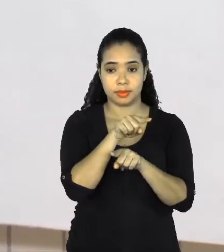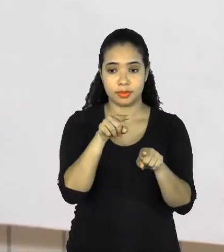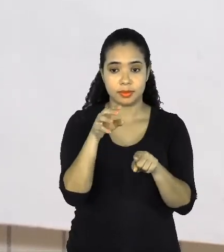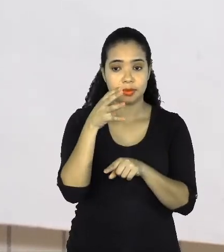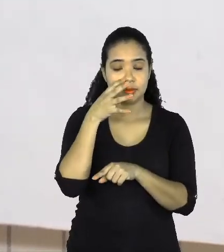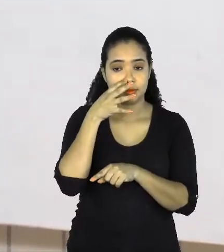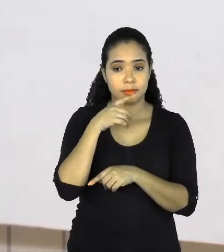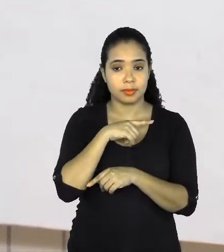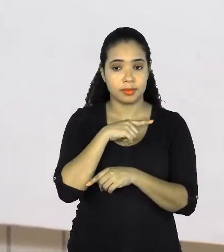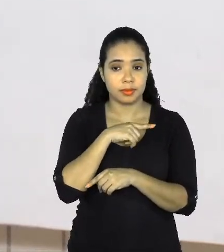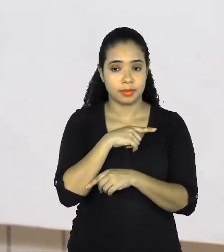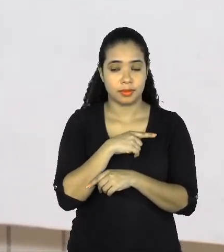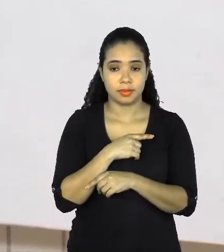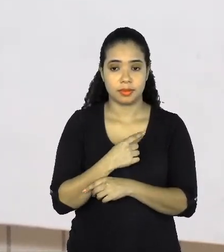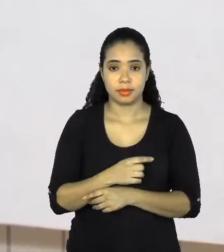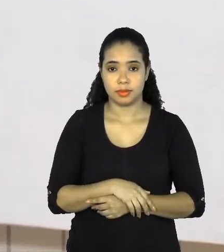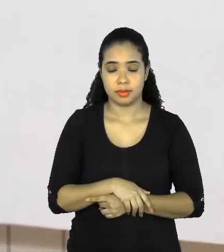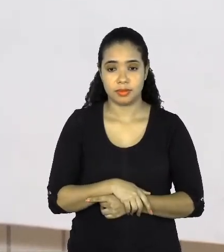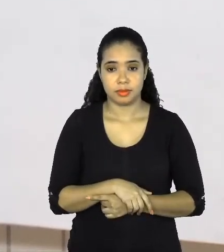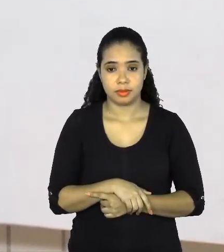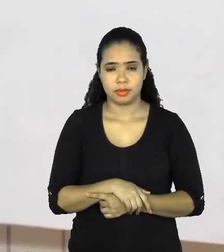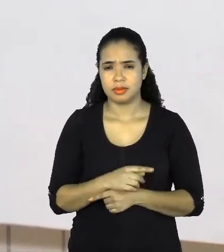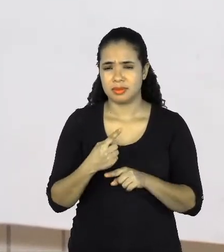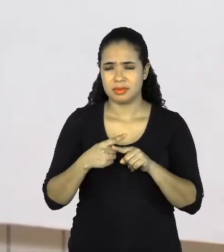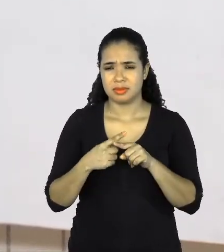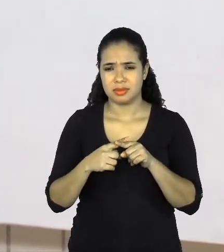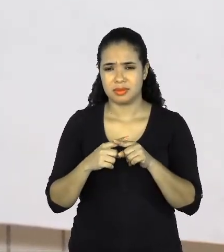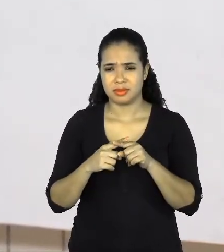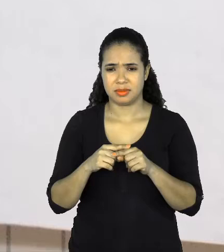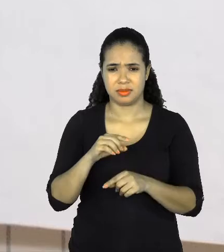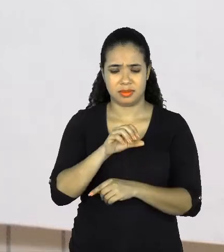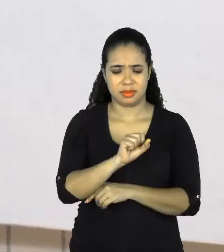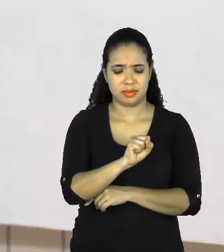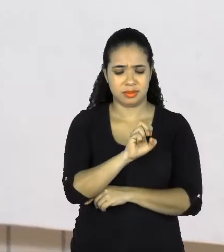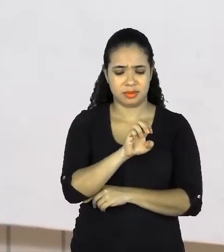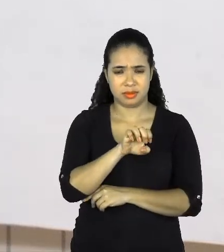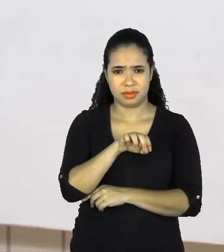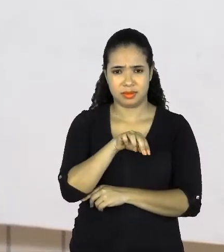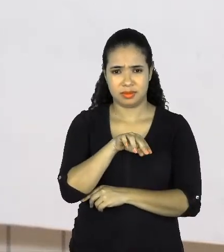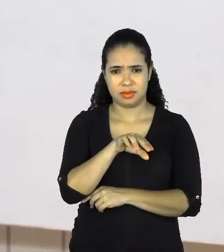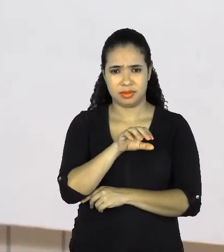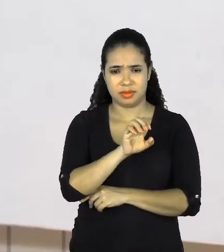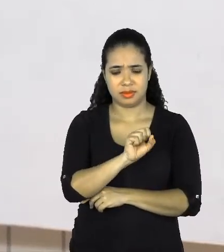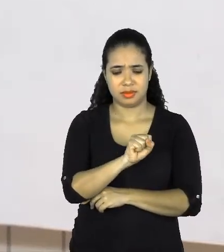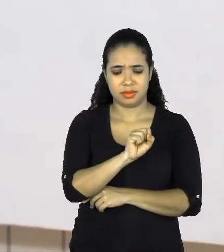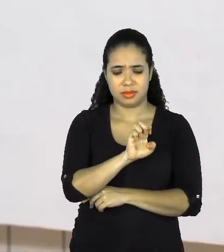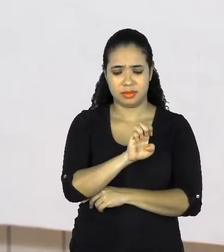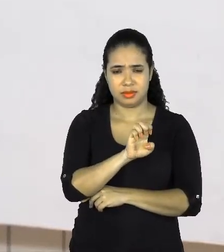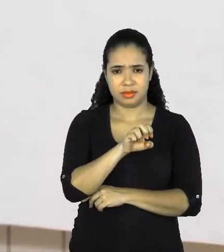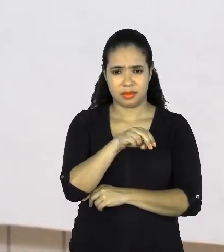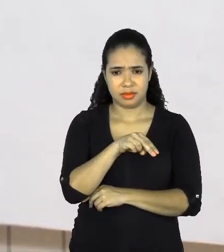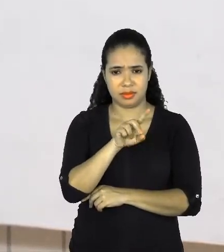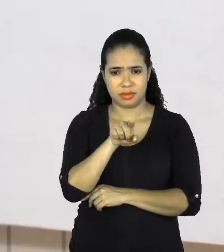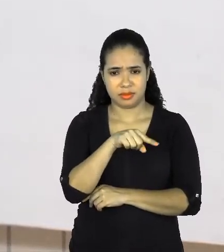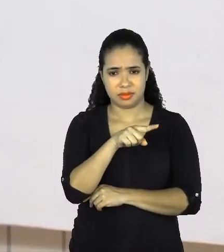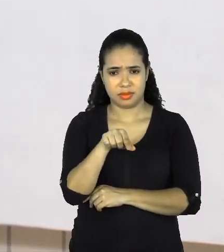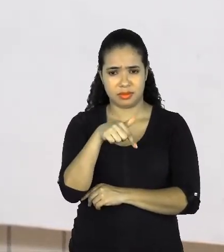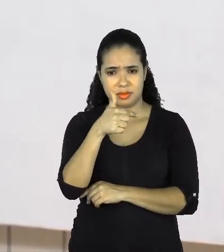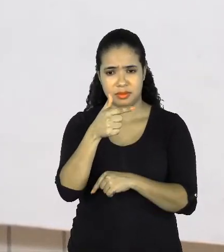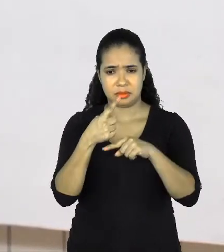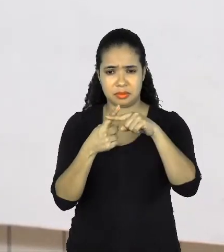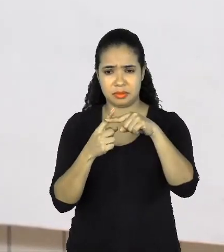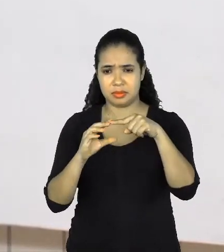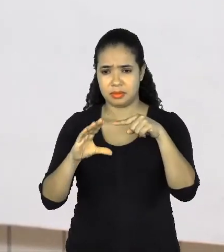um aqui, quer dizer que ele tem um expoente 2. Por quê? Porque 1 ao quadrado é 1 vezes 1, que é 1. Isso aqui vai te arremeter à